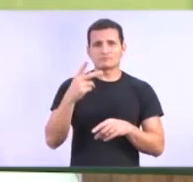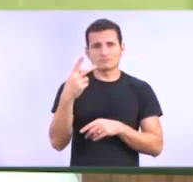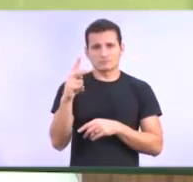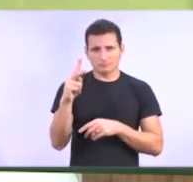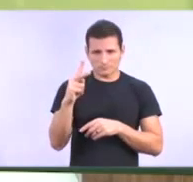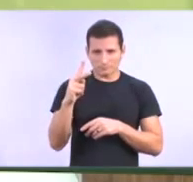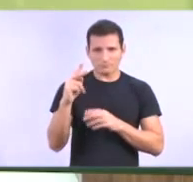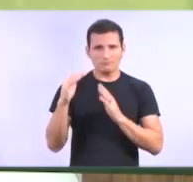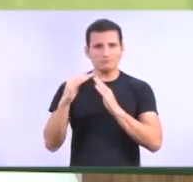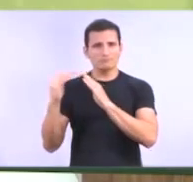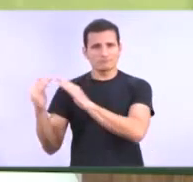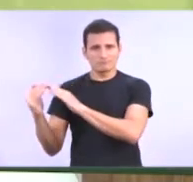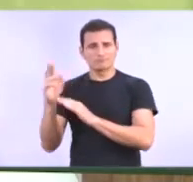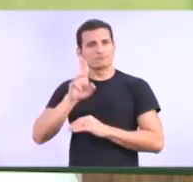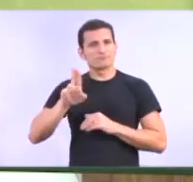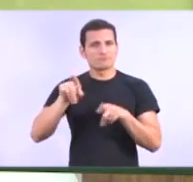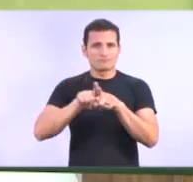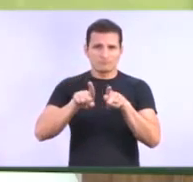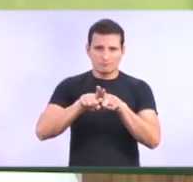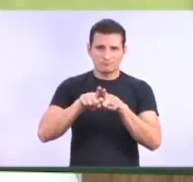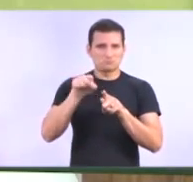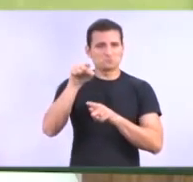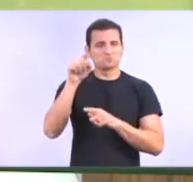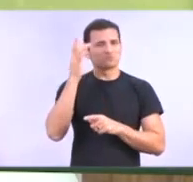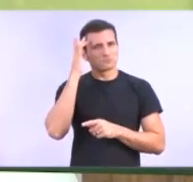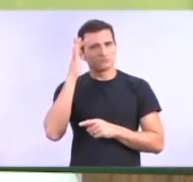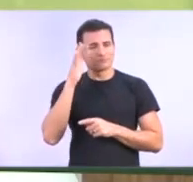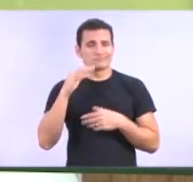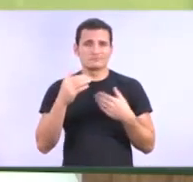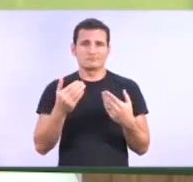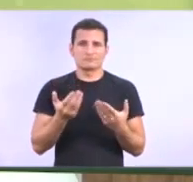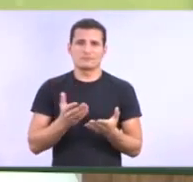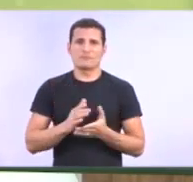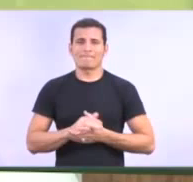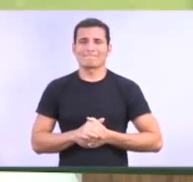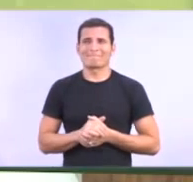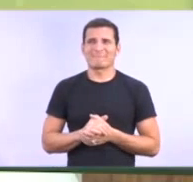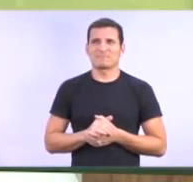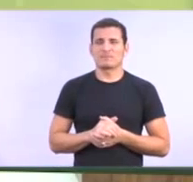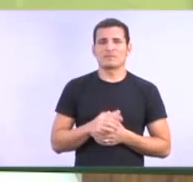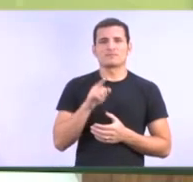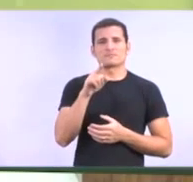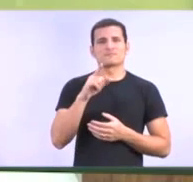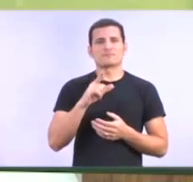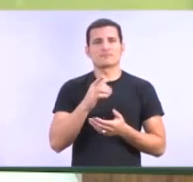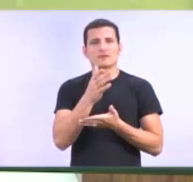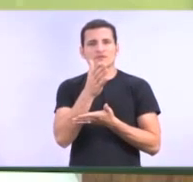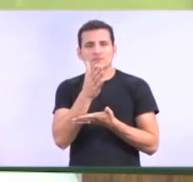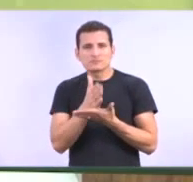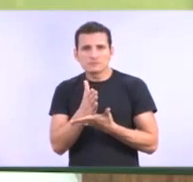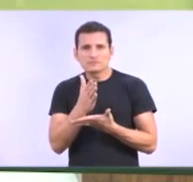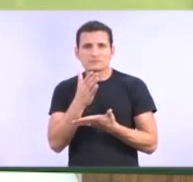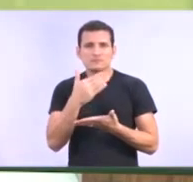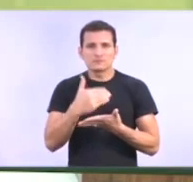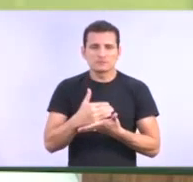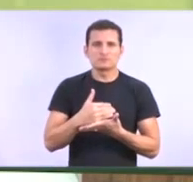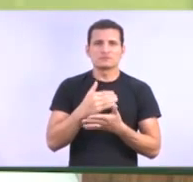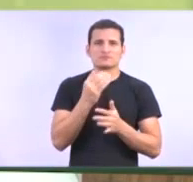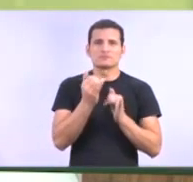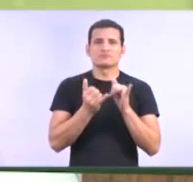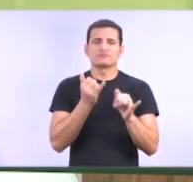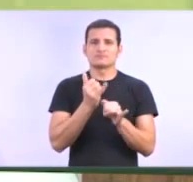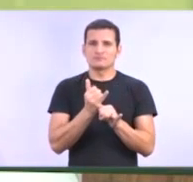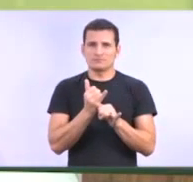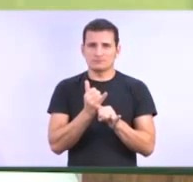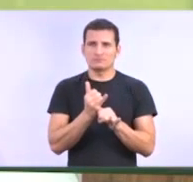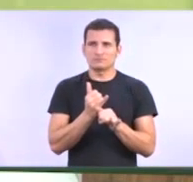usando, se você não sabe, né? De qualquer maneira, você está o quê? Você está dividindo aquele recurso, e isso é o